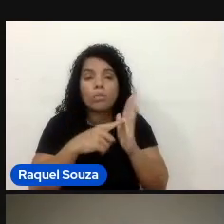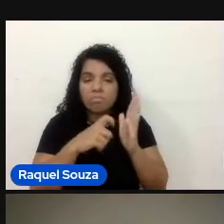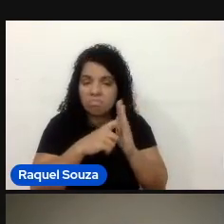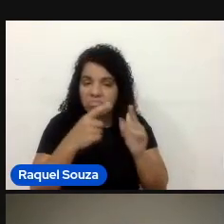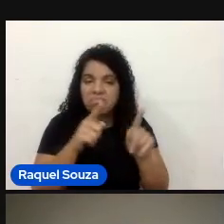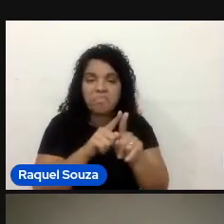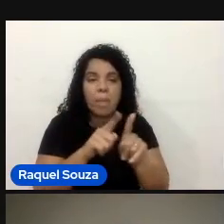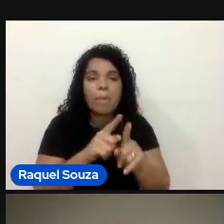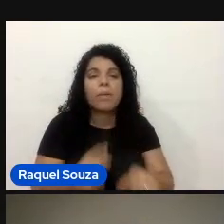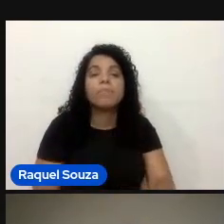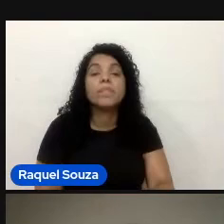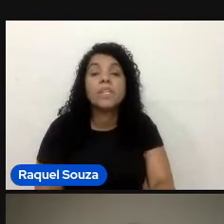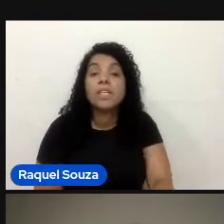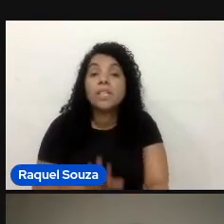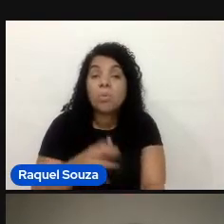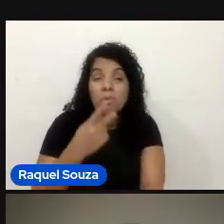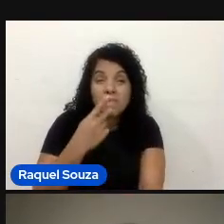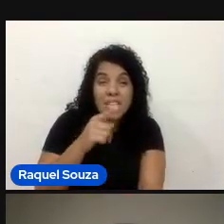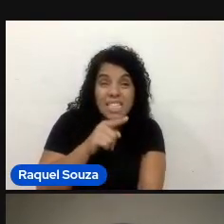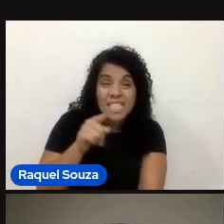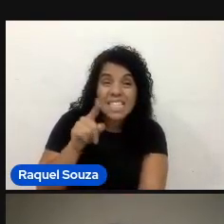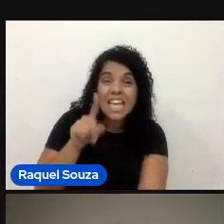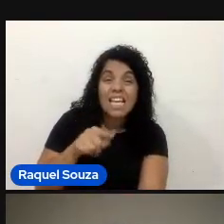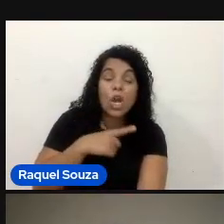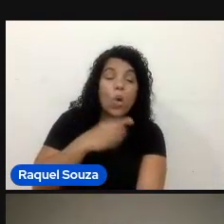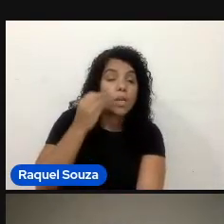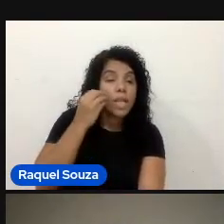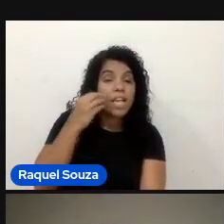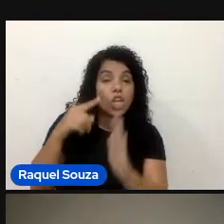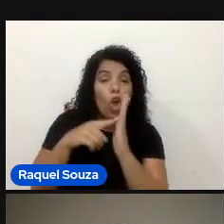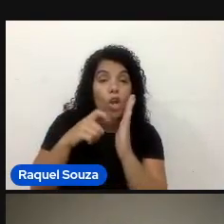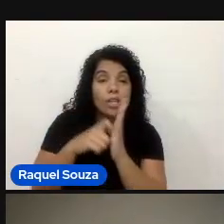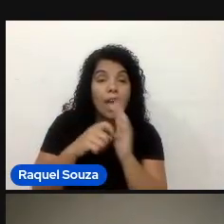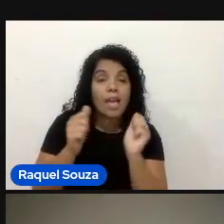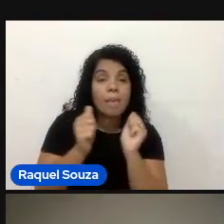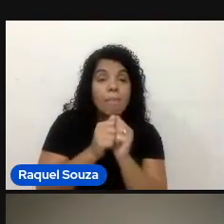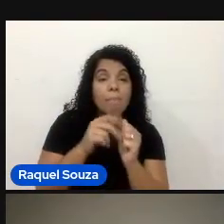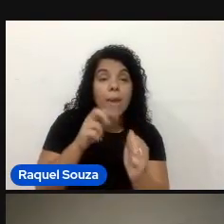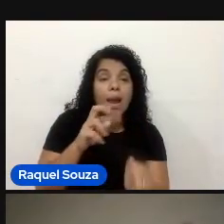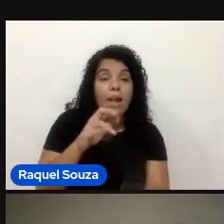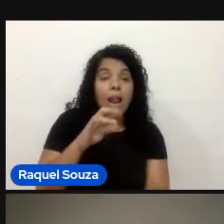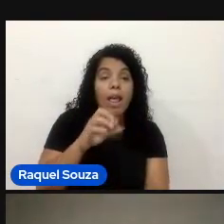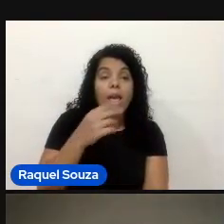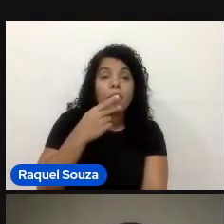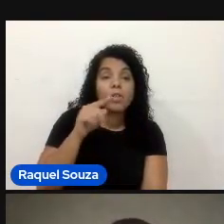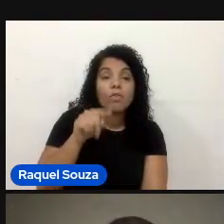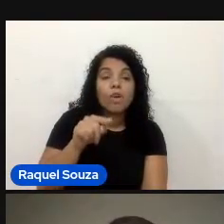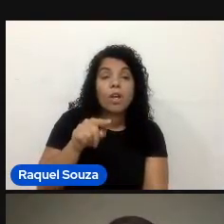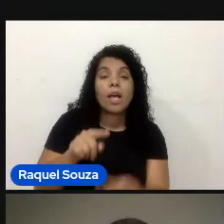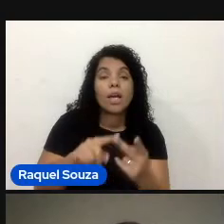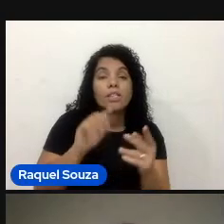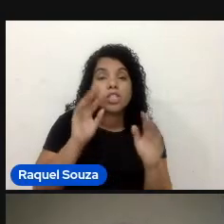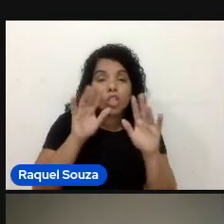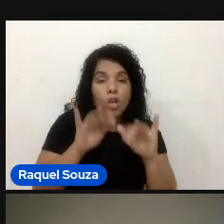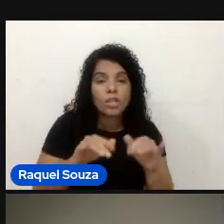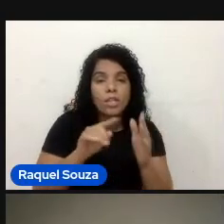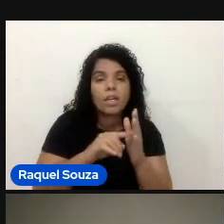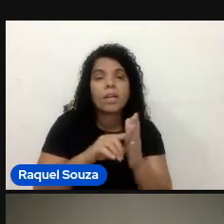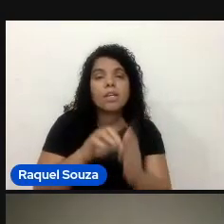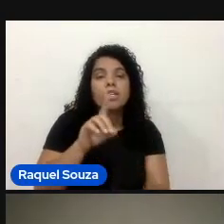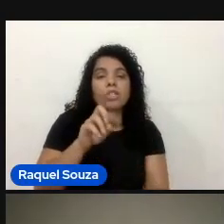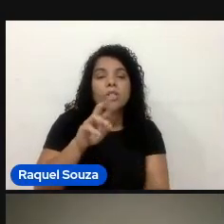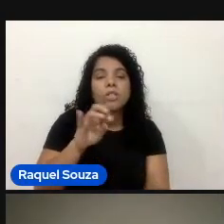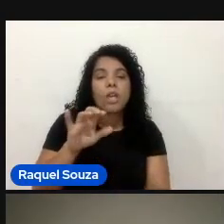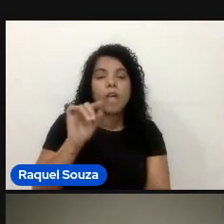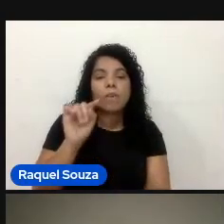para você dizer que um teste deve rodar em paralelo, simplesmente você diz describe.parallel, então já vai ser